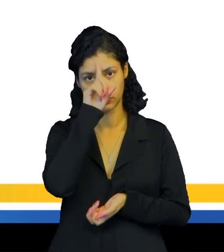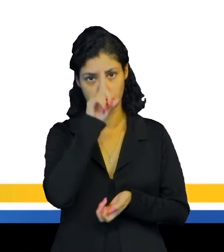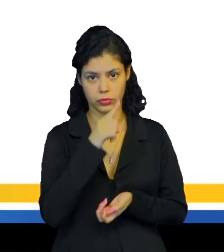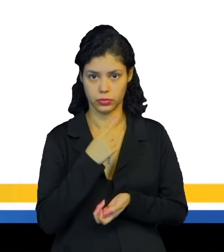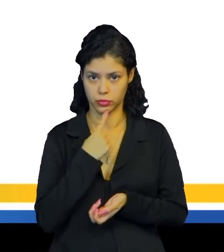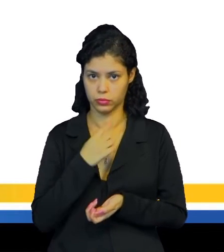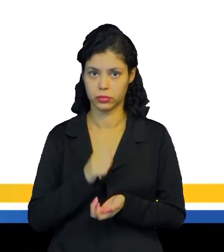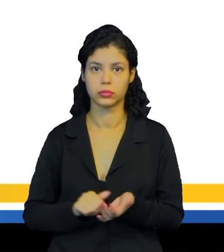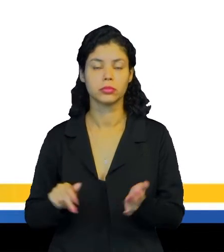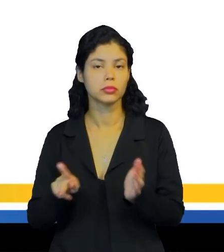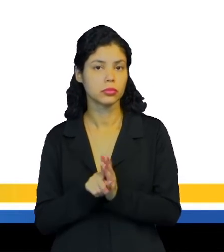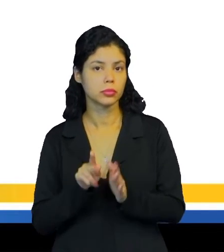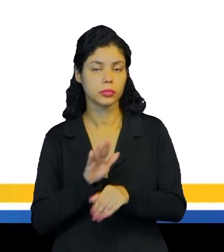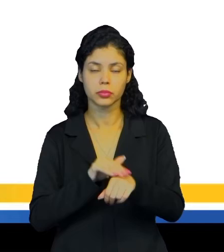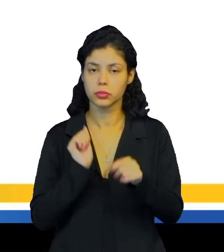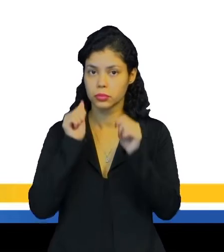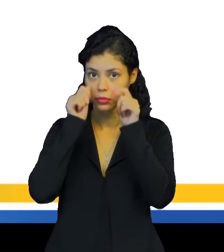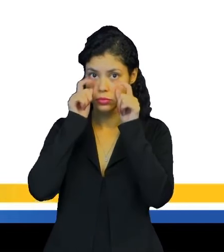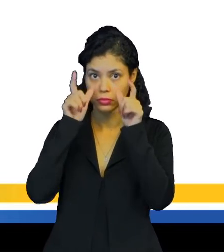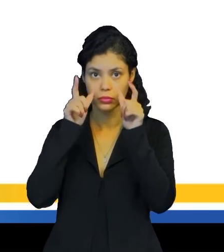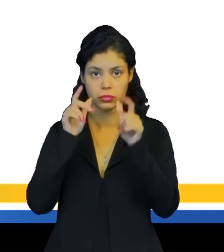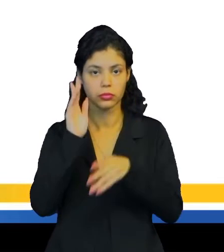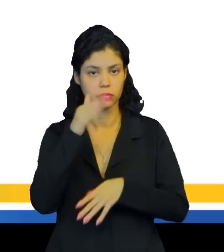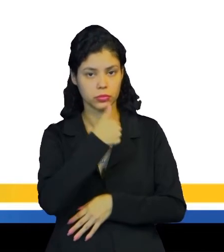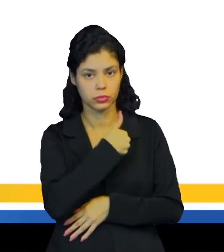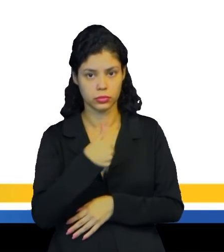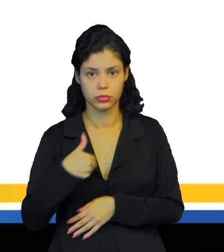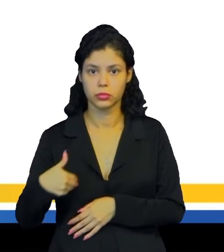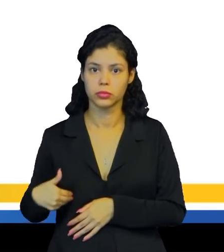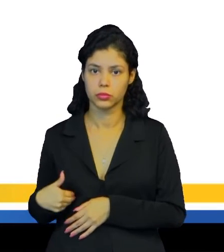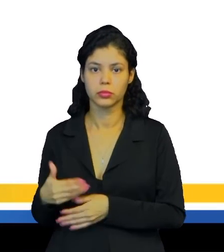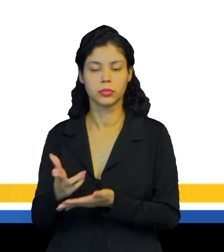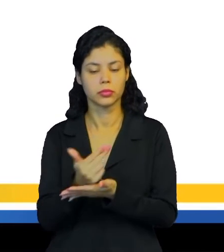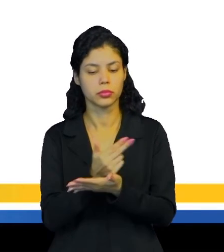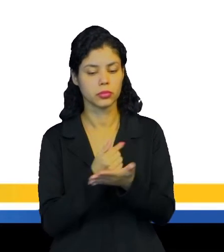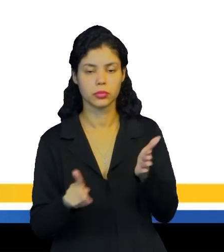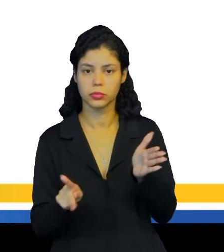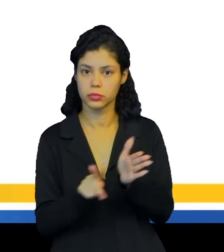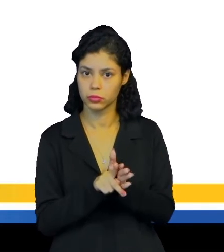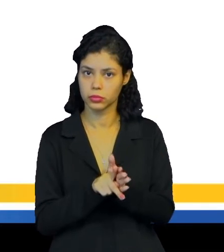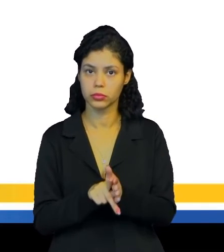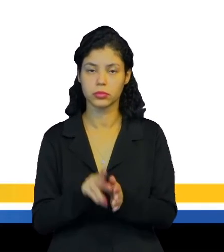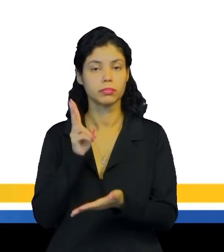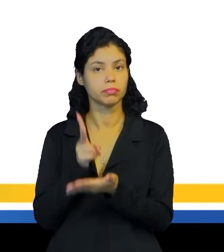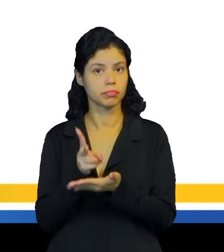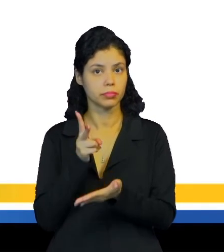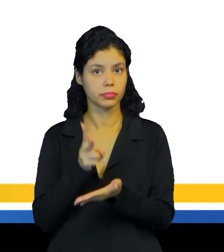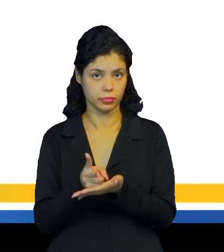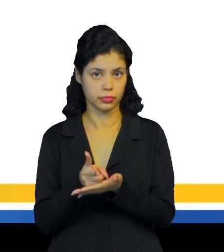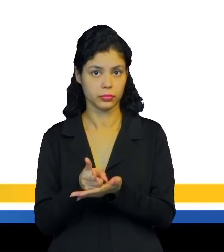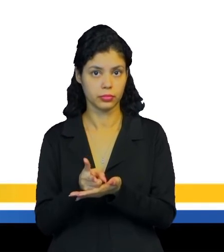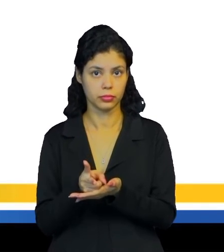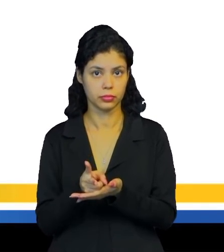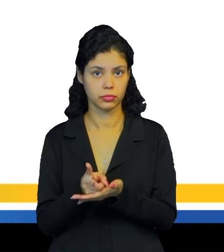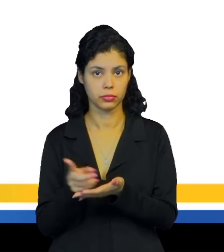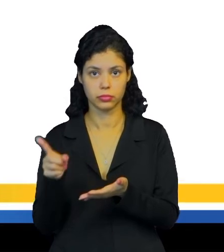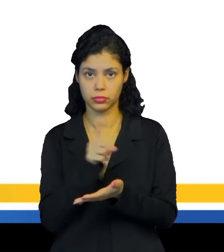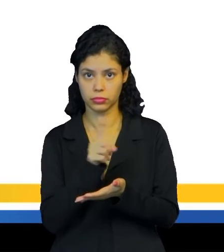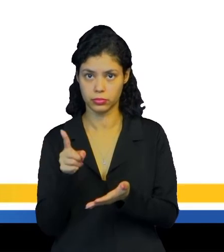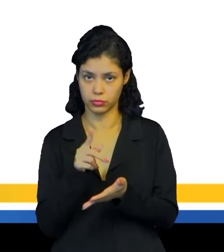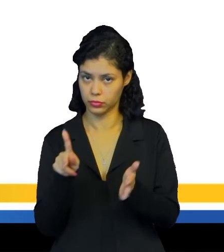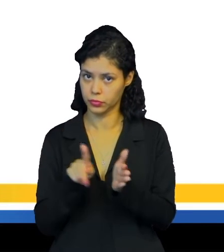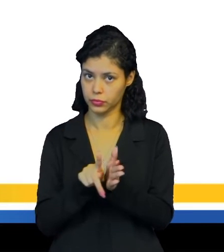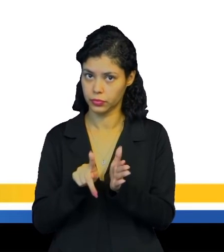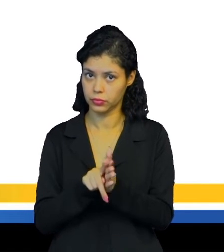né, pretendia chamar a atenção do público para a arte em si, mesma, e não para